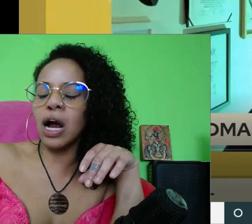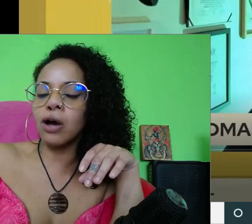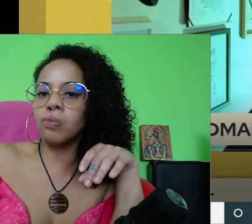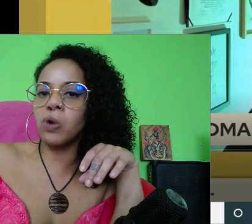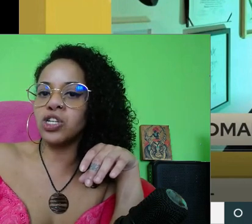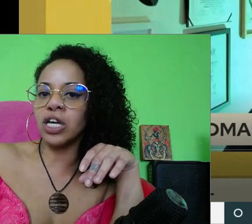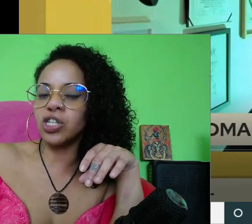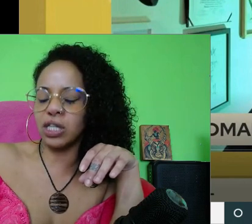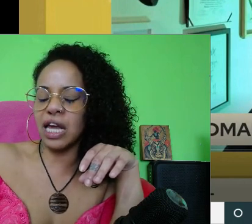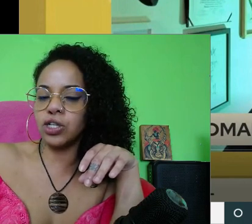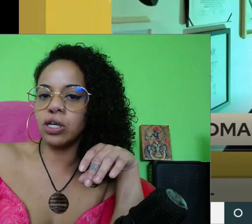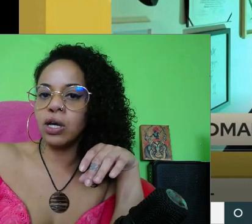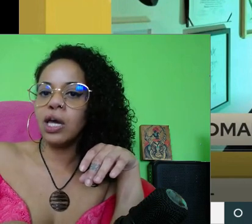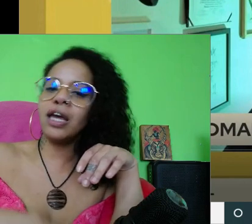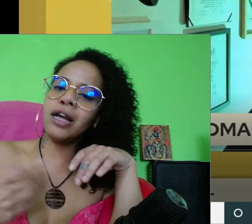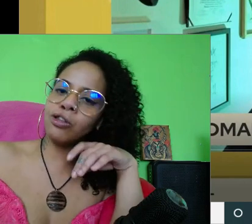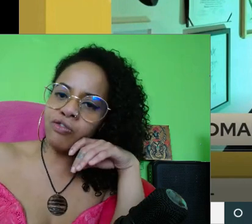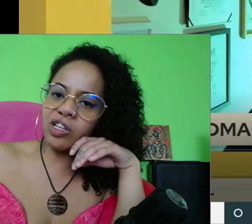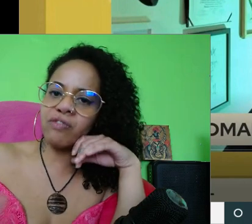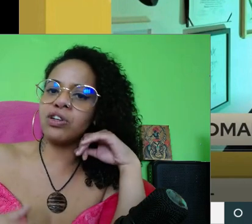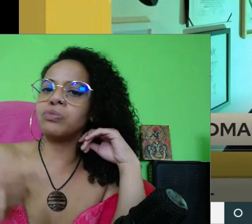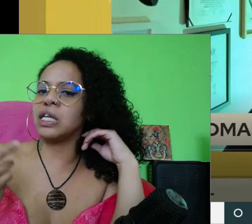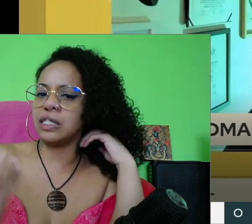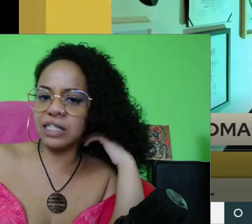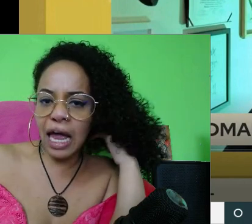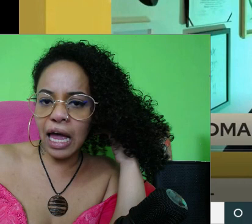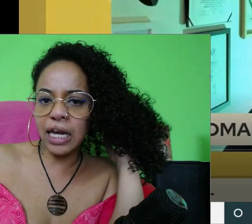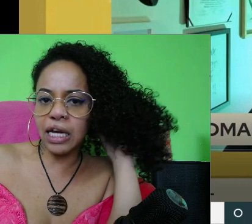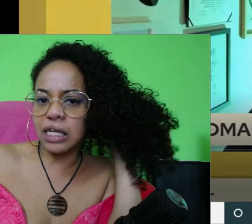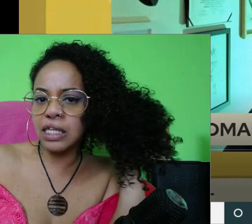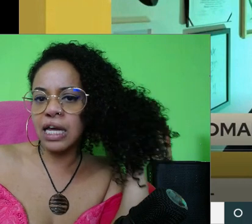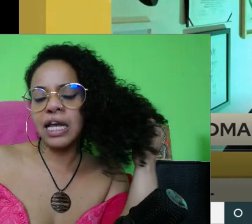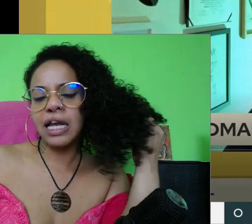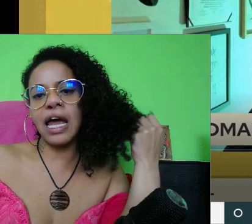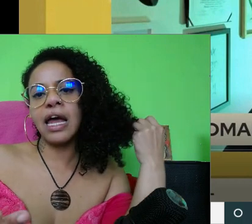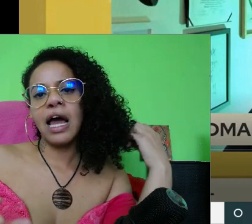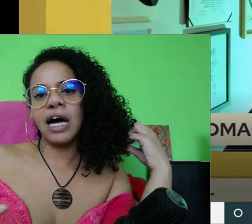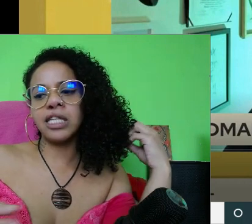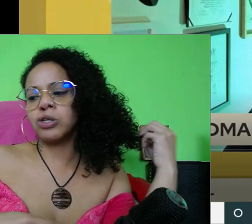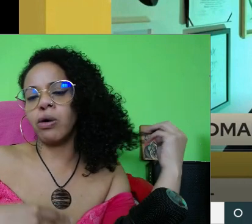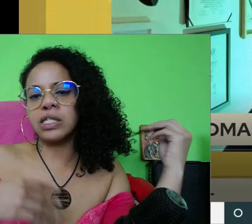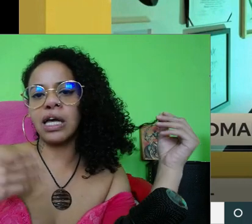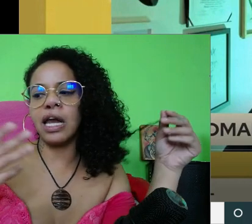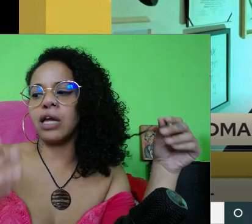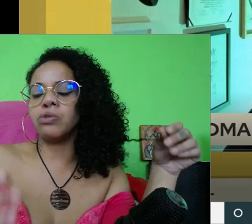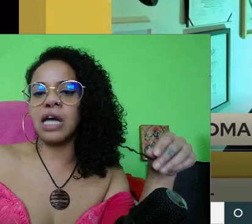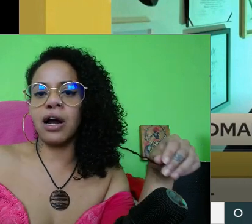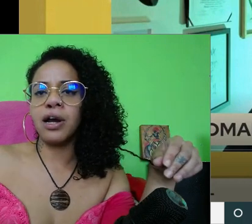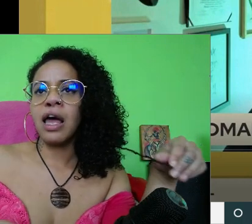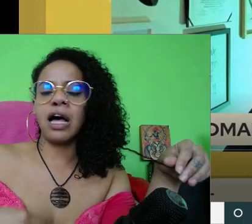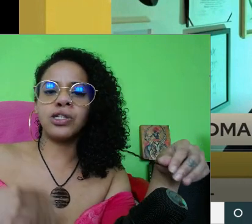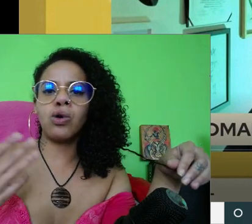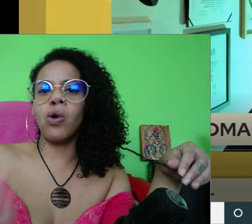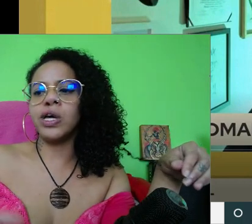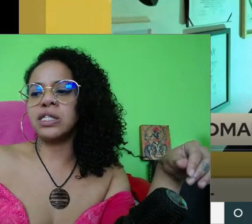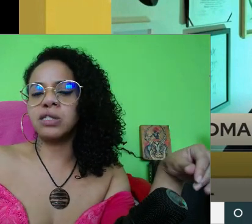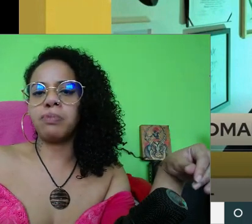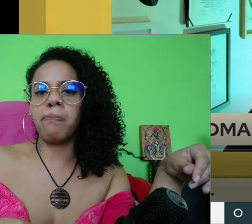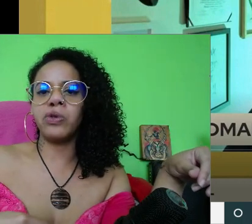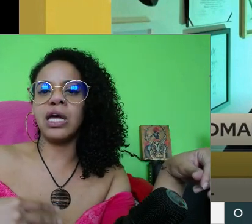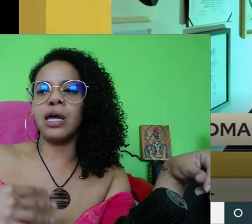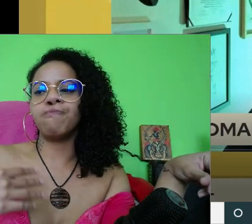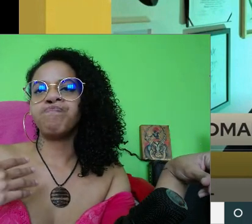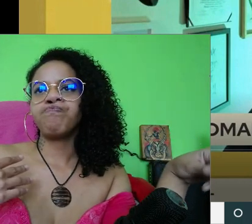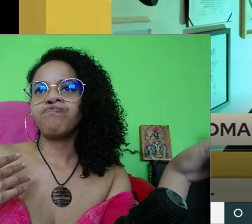querem colocar como a gente entende e na dúvida viramos as histéricas né as pessoas que querem usar as coisas